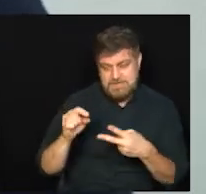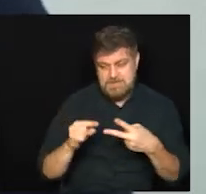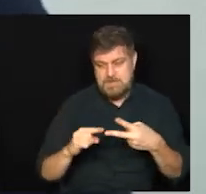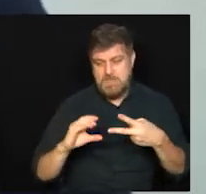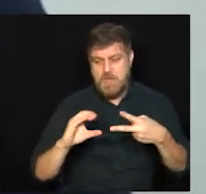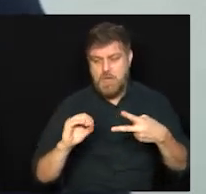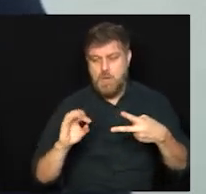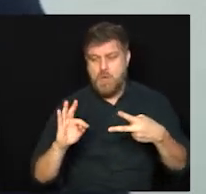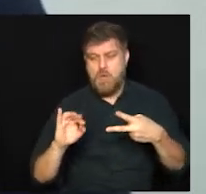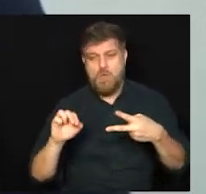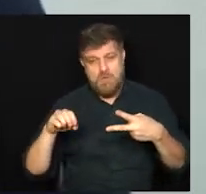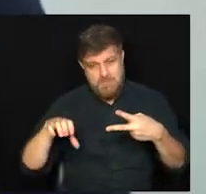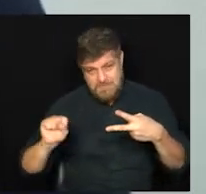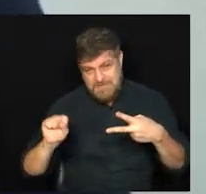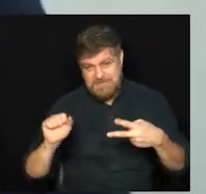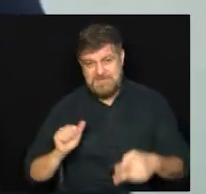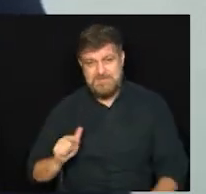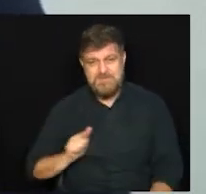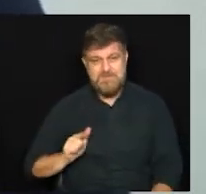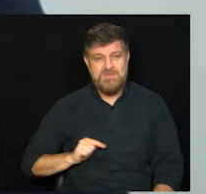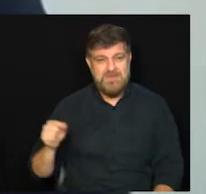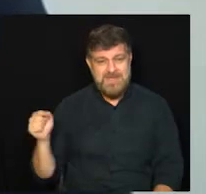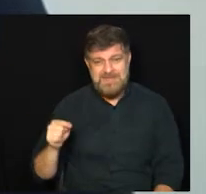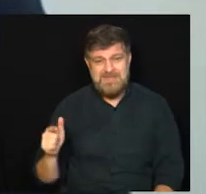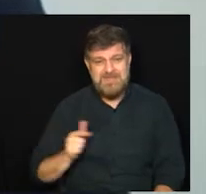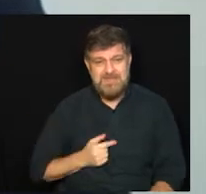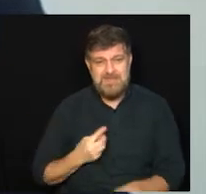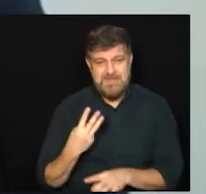é 3,65% do PIS e COFINS, ele é